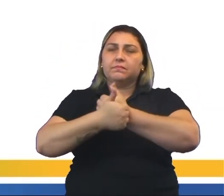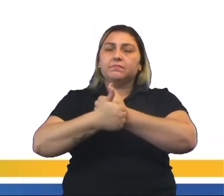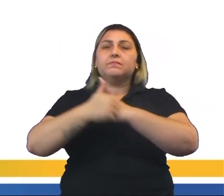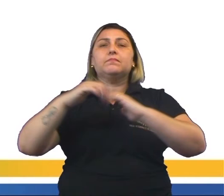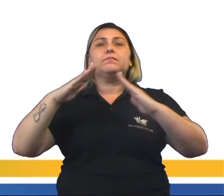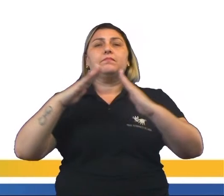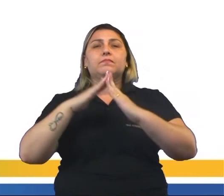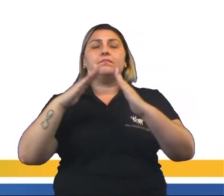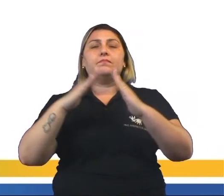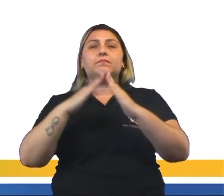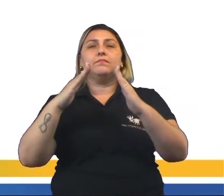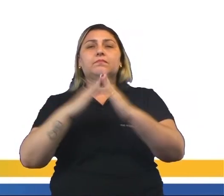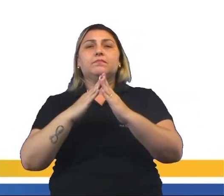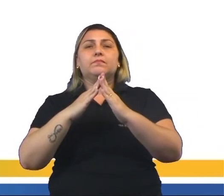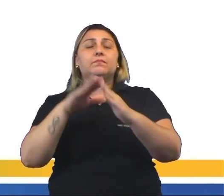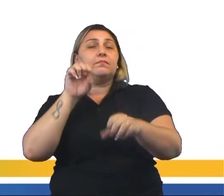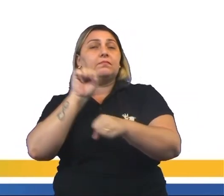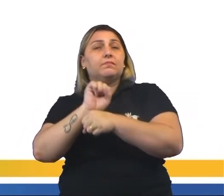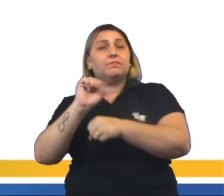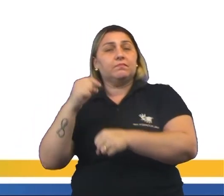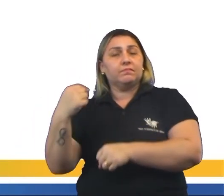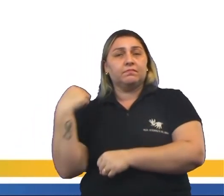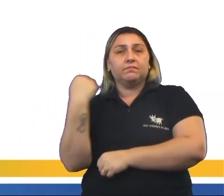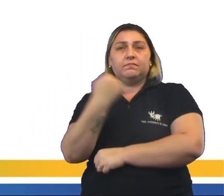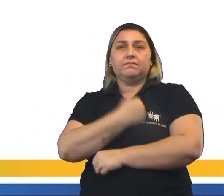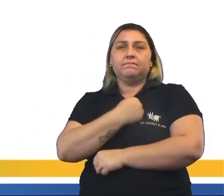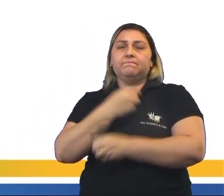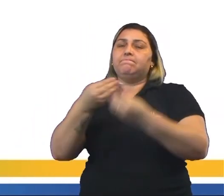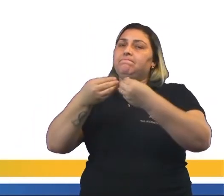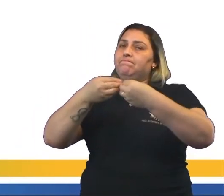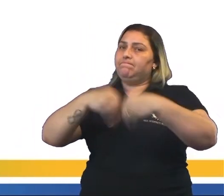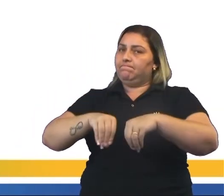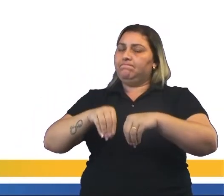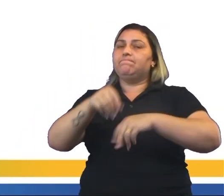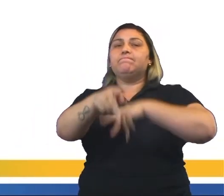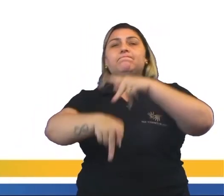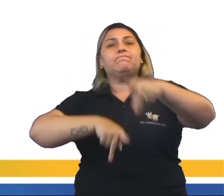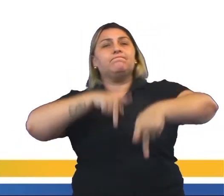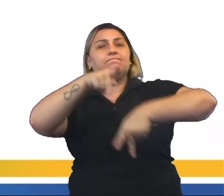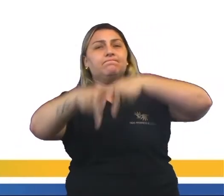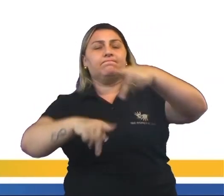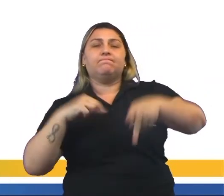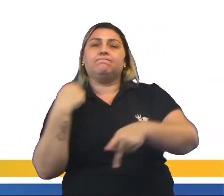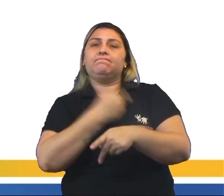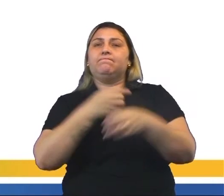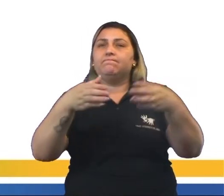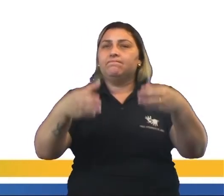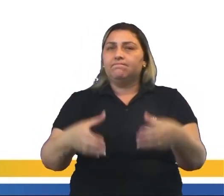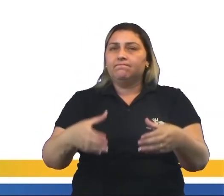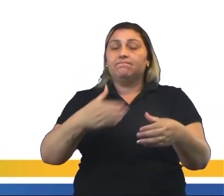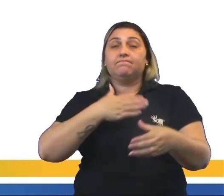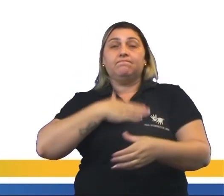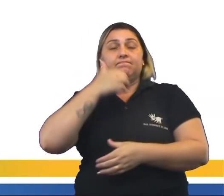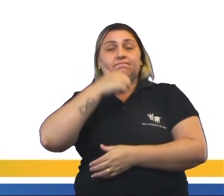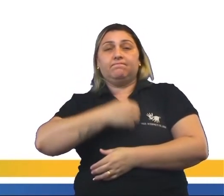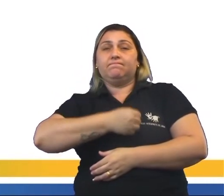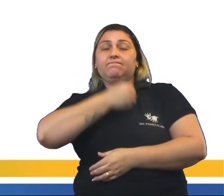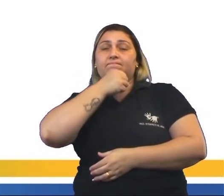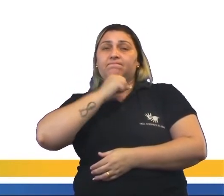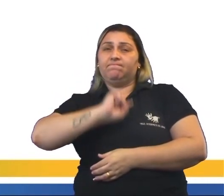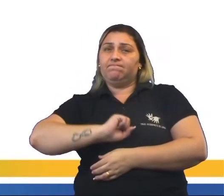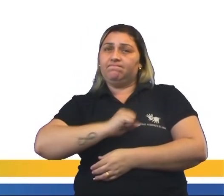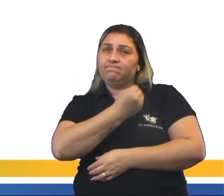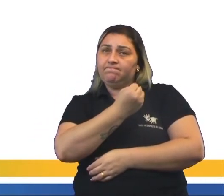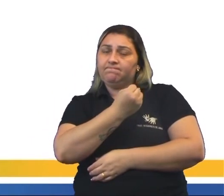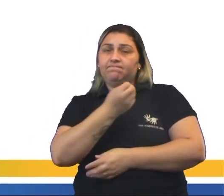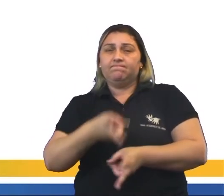sua casa e desativar a nossa. Isso prejudicaria toda a população do nosso bairro. Minha avó, muito indignada,